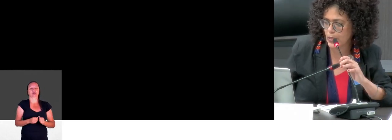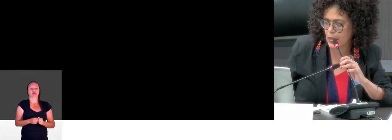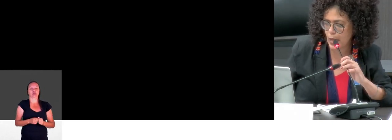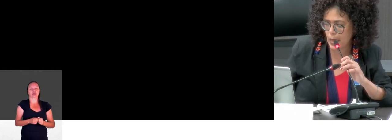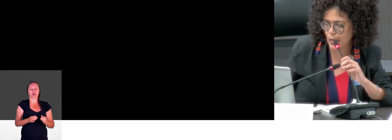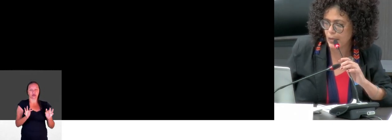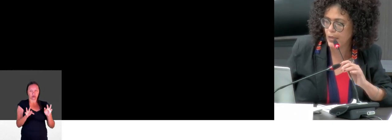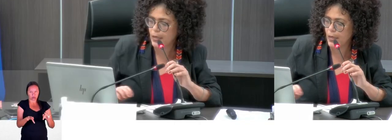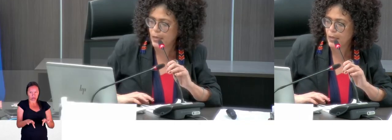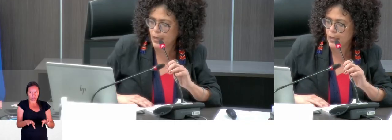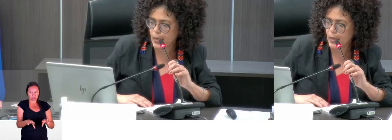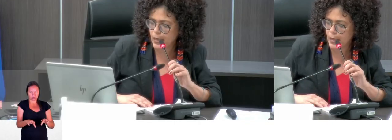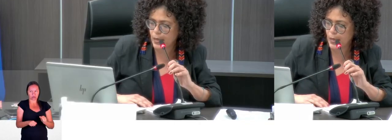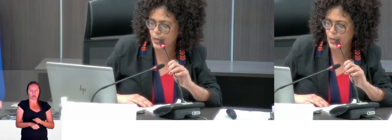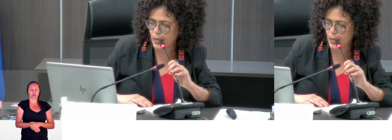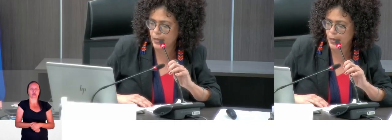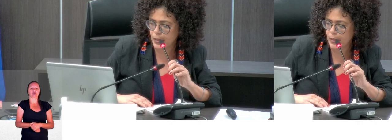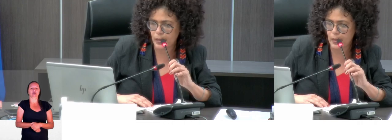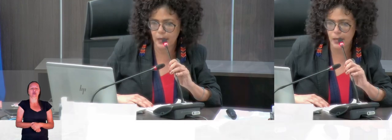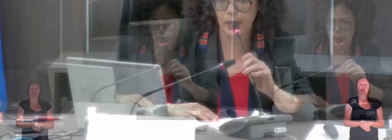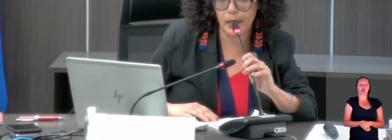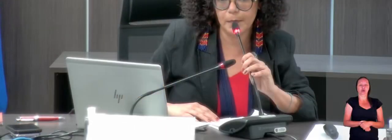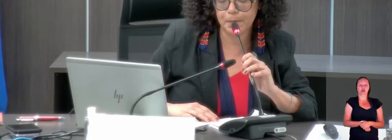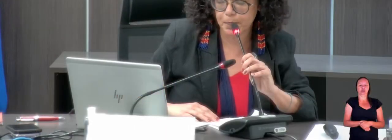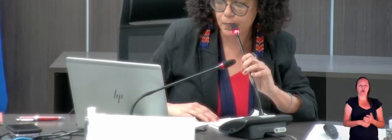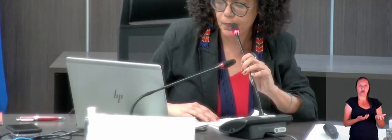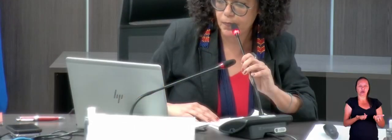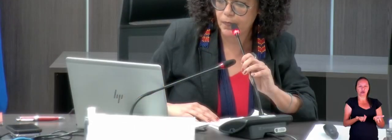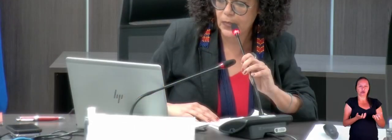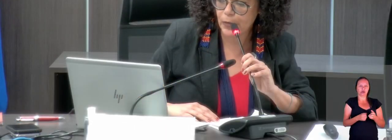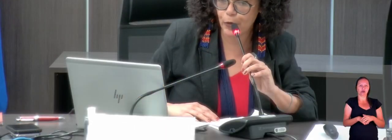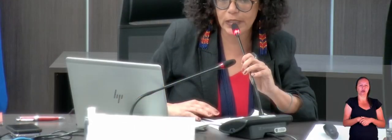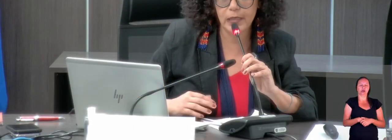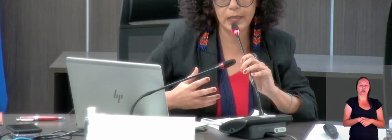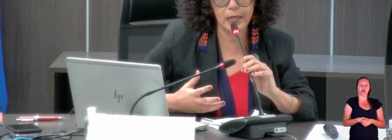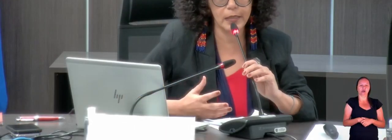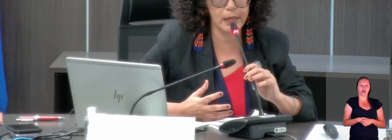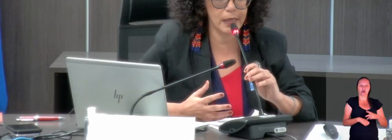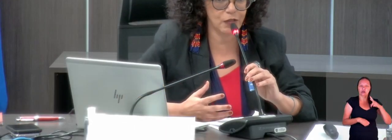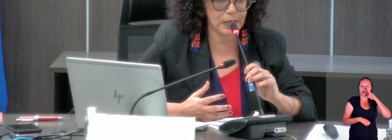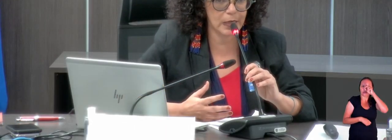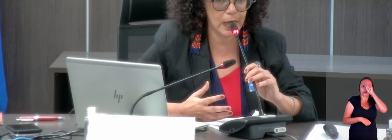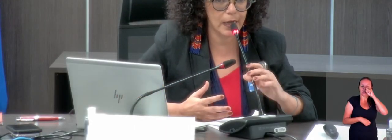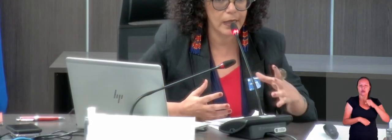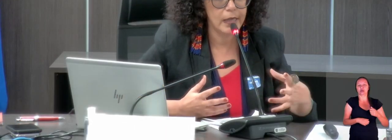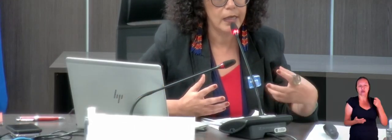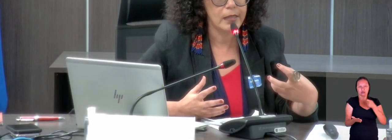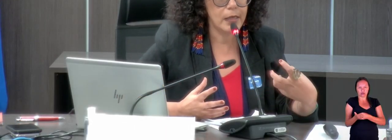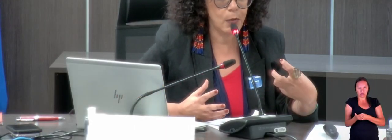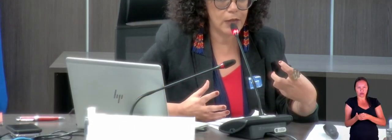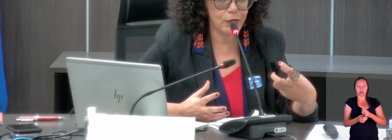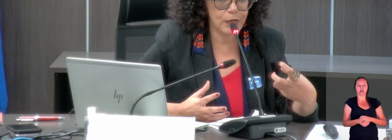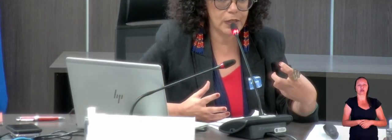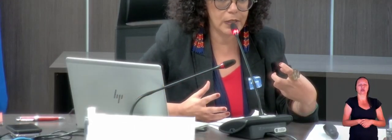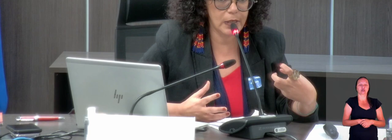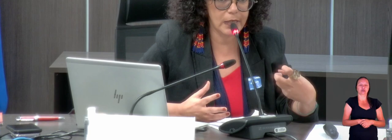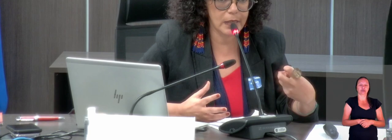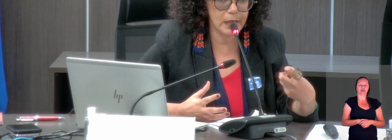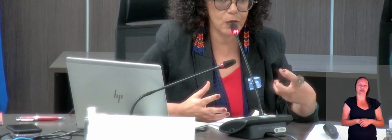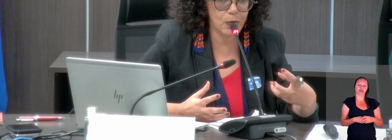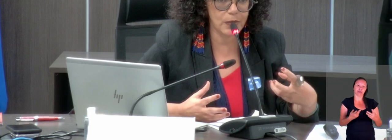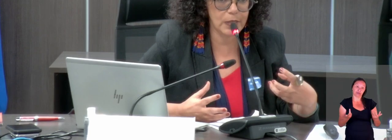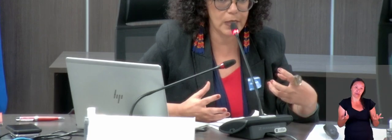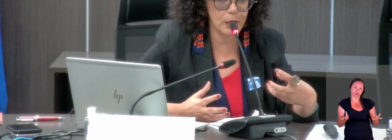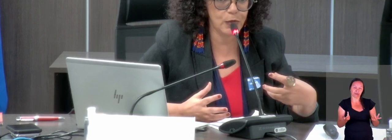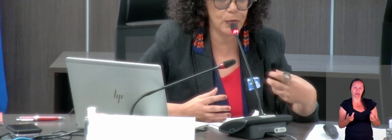posso encerrar eh queria fortalecer aqui registrar que eu acho que essas